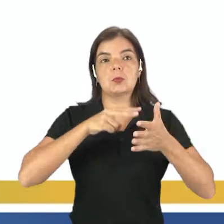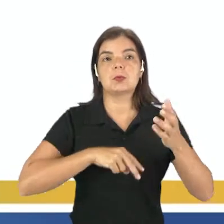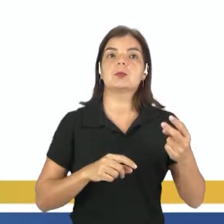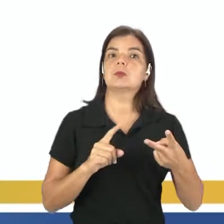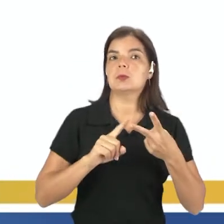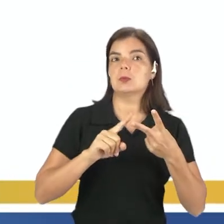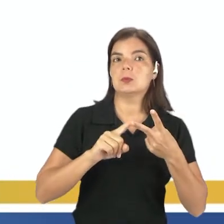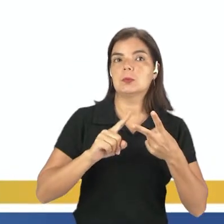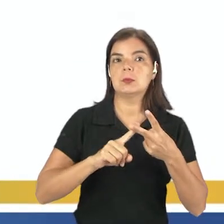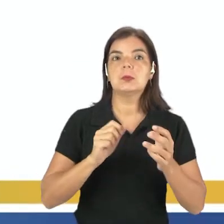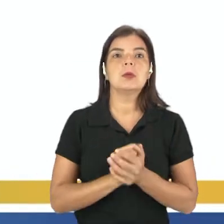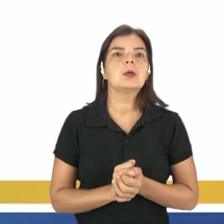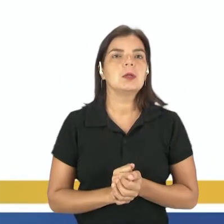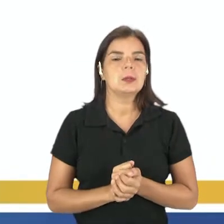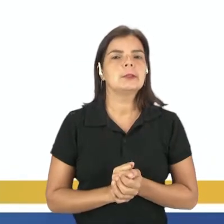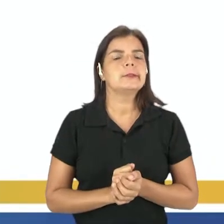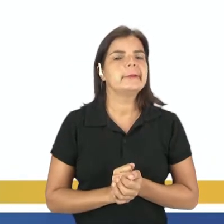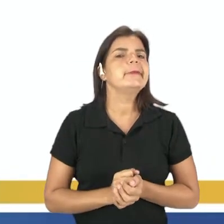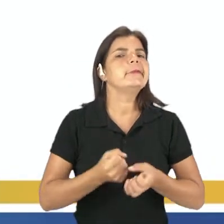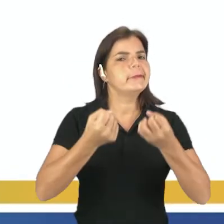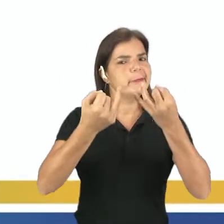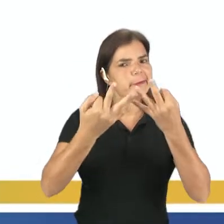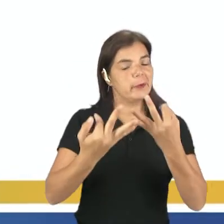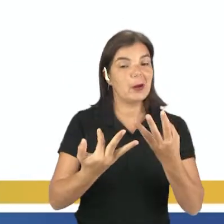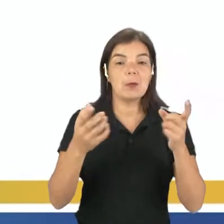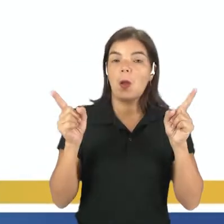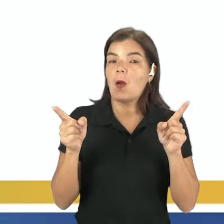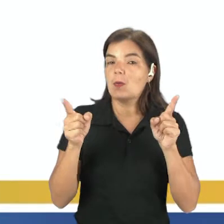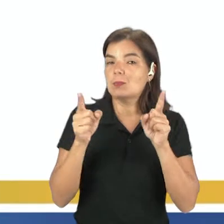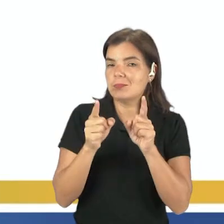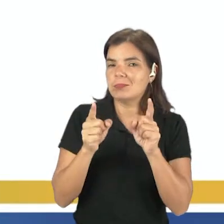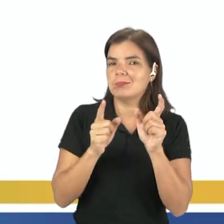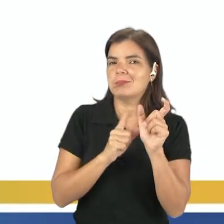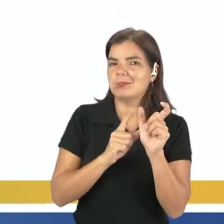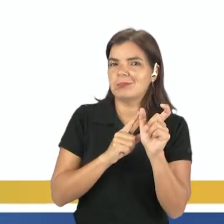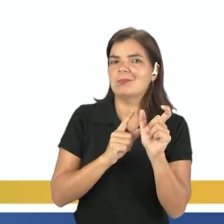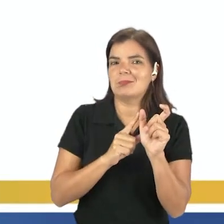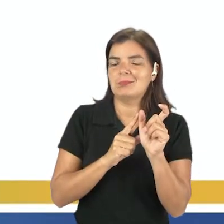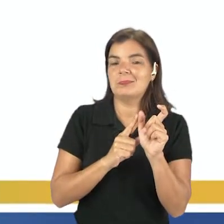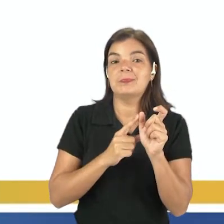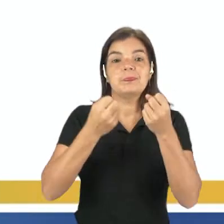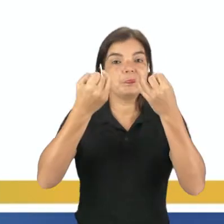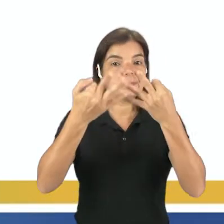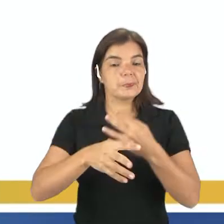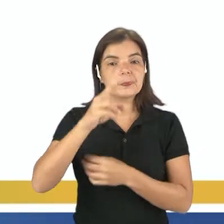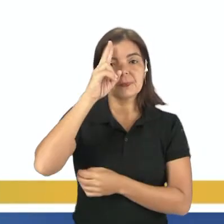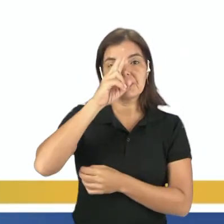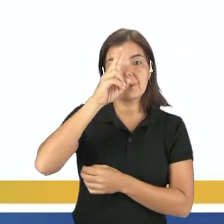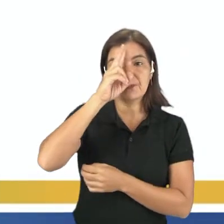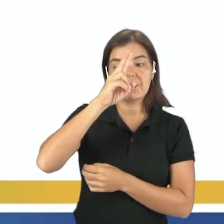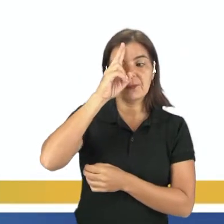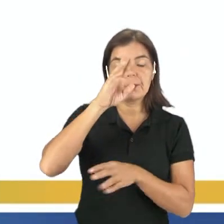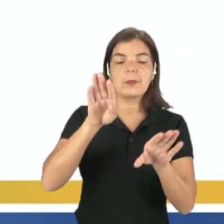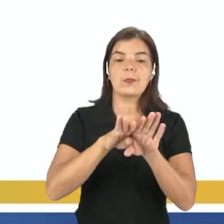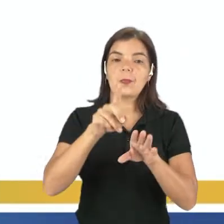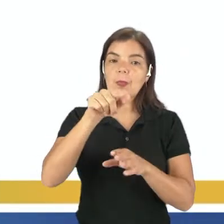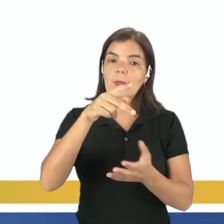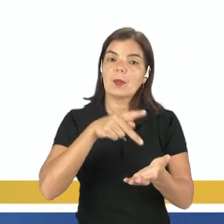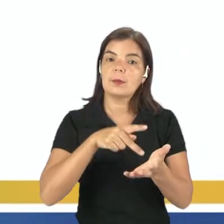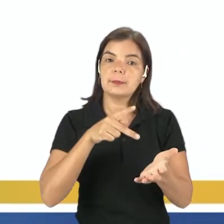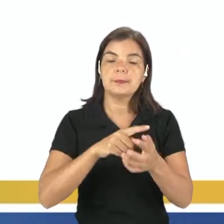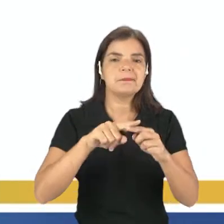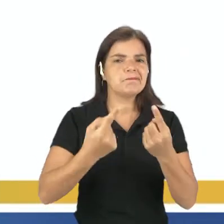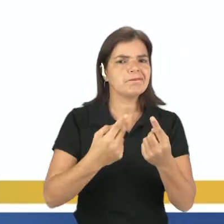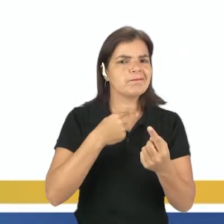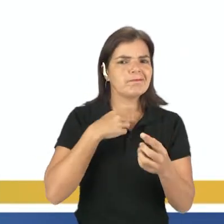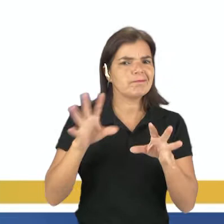ponto, fale muito em poucas palavras. Você precisa falar sobre a história na sinopse. Isso é um fato.